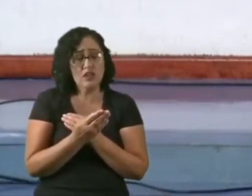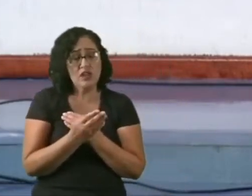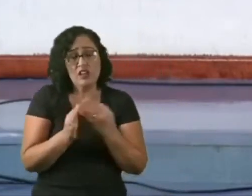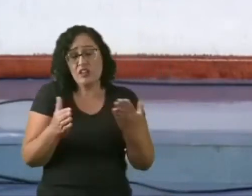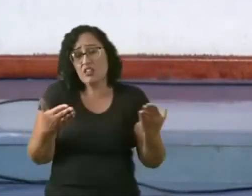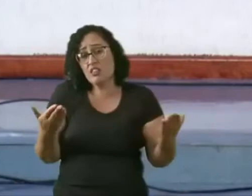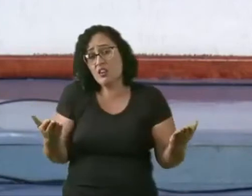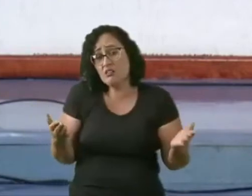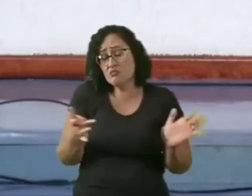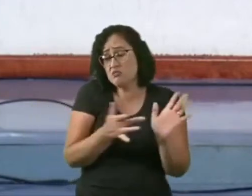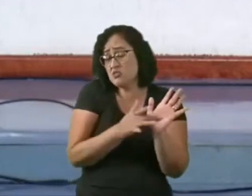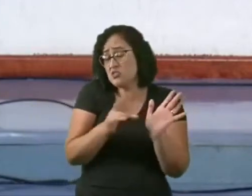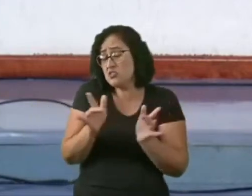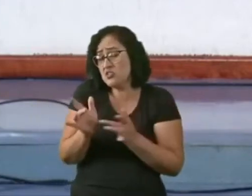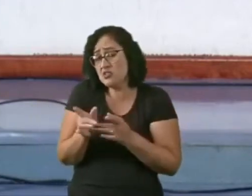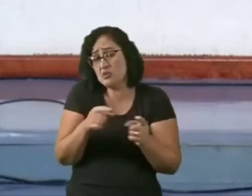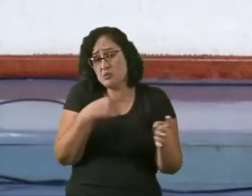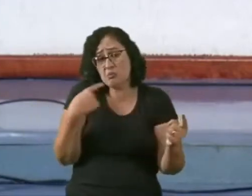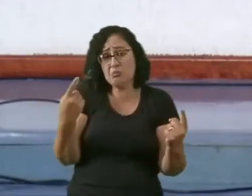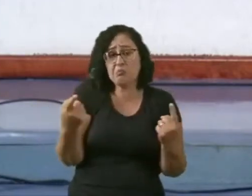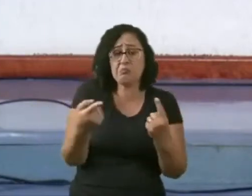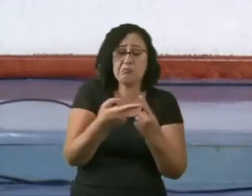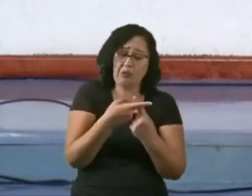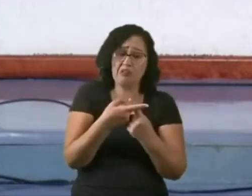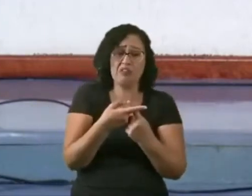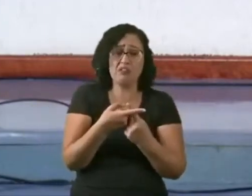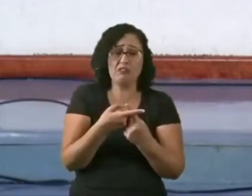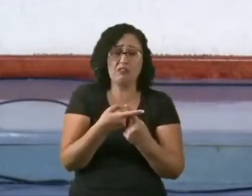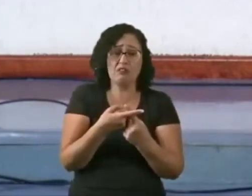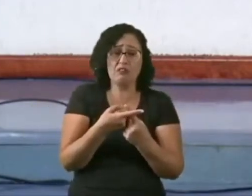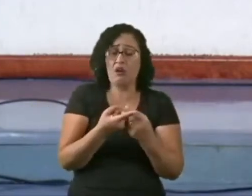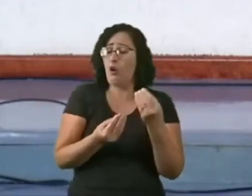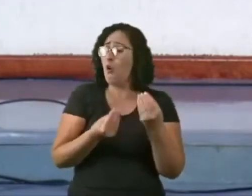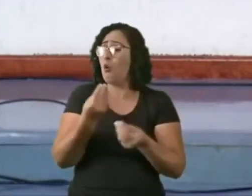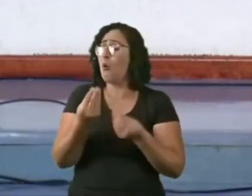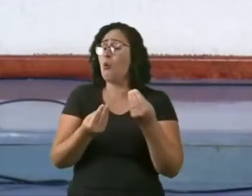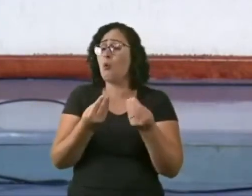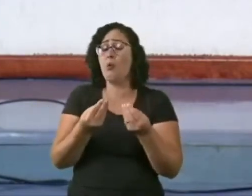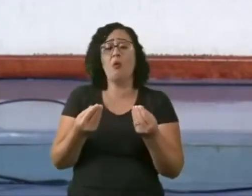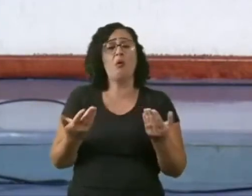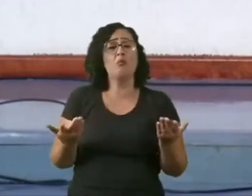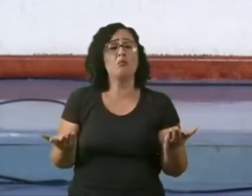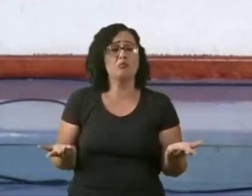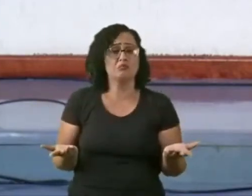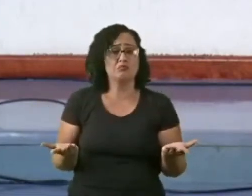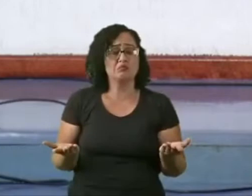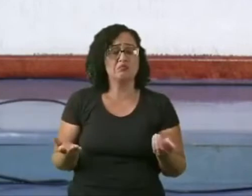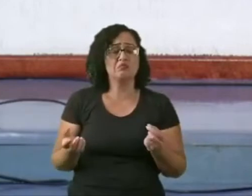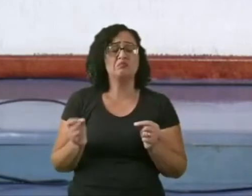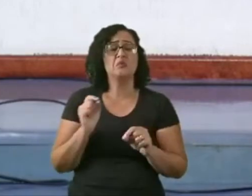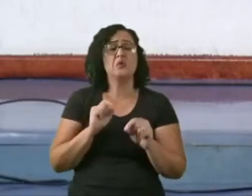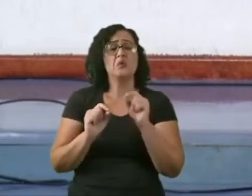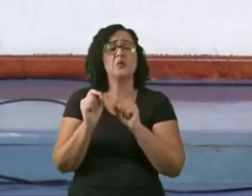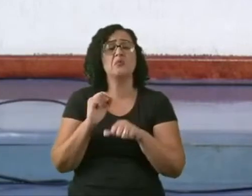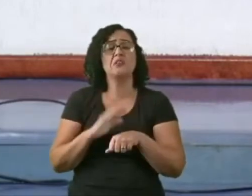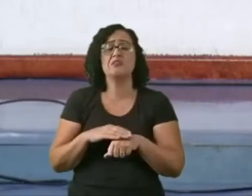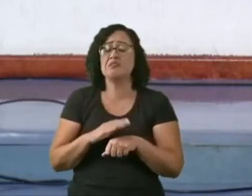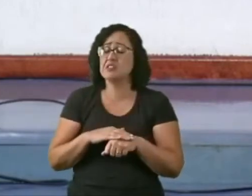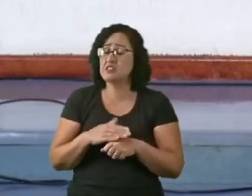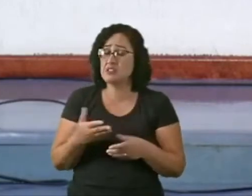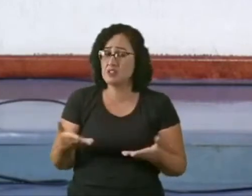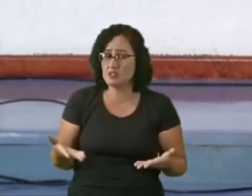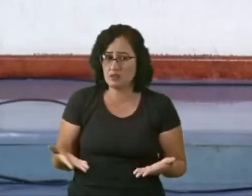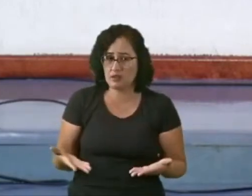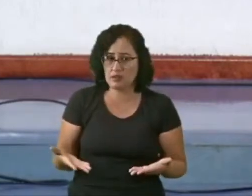E no final de tudo nós percebemos que eles ficaram decepcionados com Jesus. A gente percebe